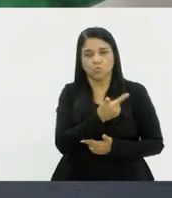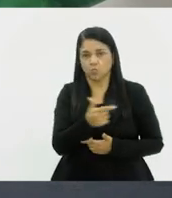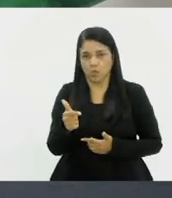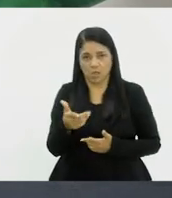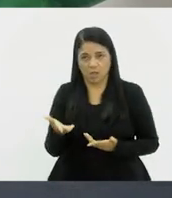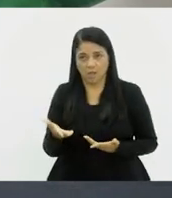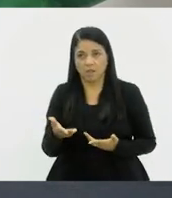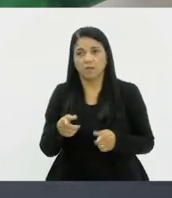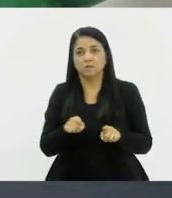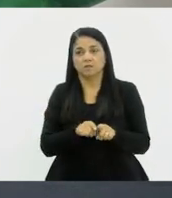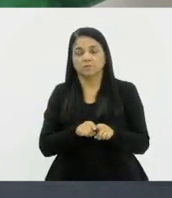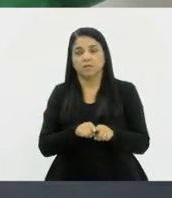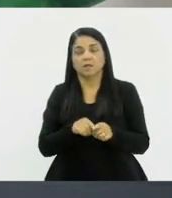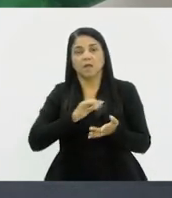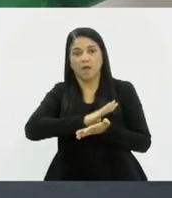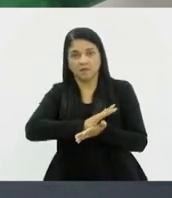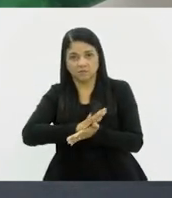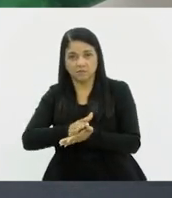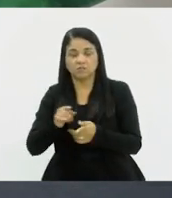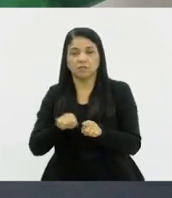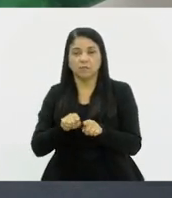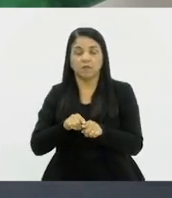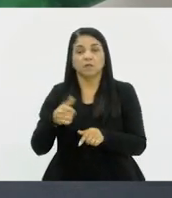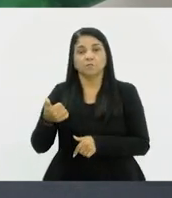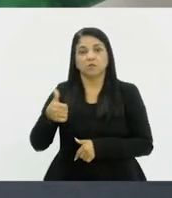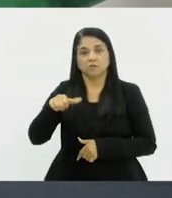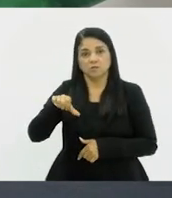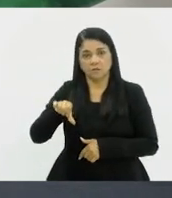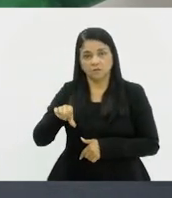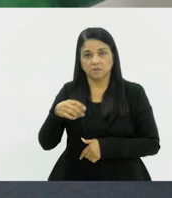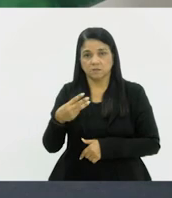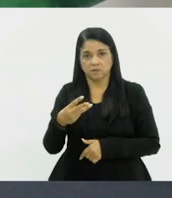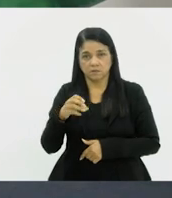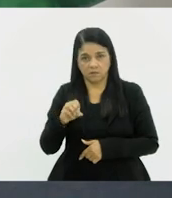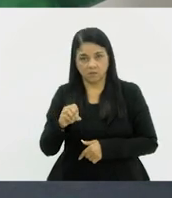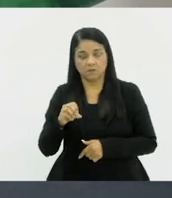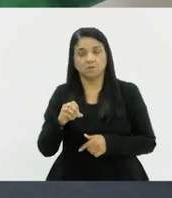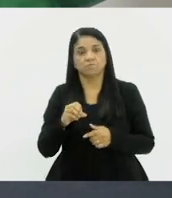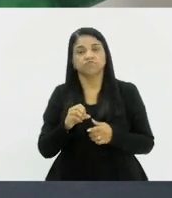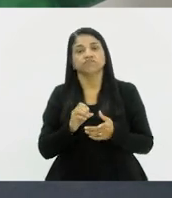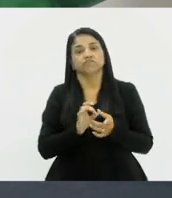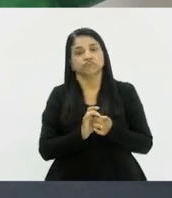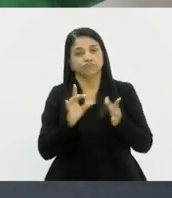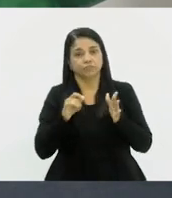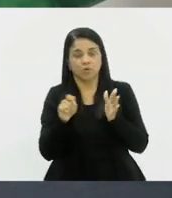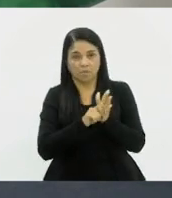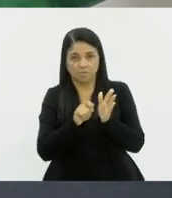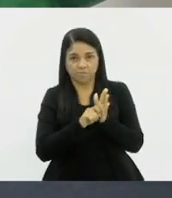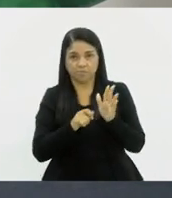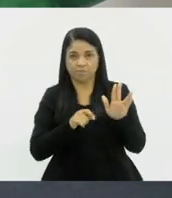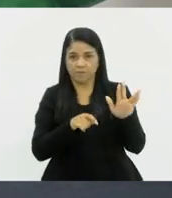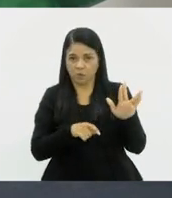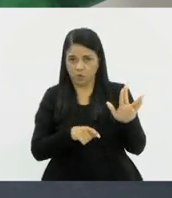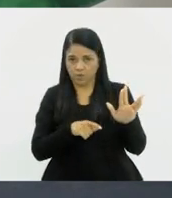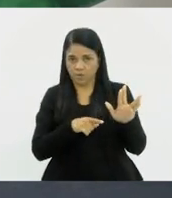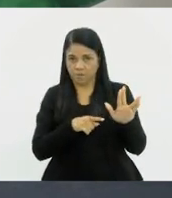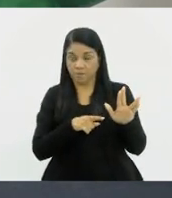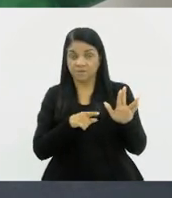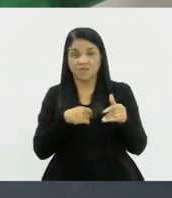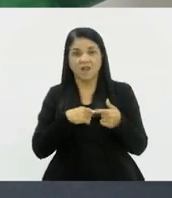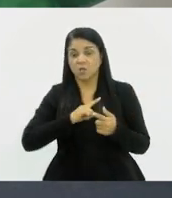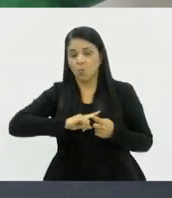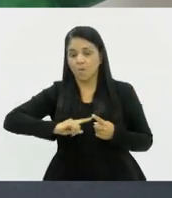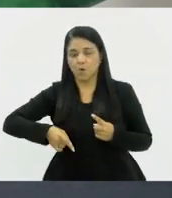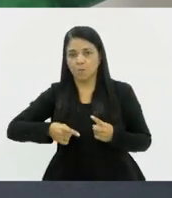do pito do pango que em 1830 institucion a proibição da Maconha Ela é muito interessante porque ela não proibiu